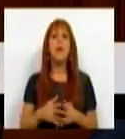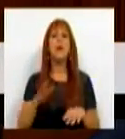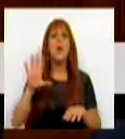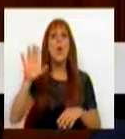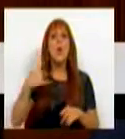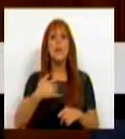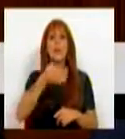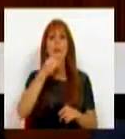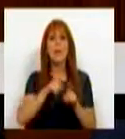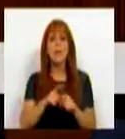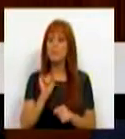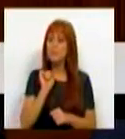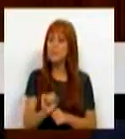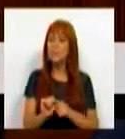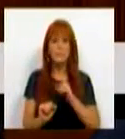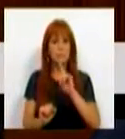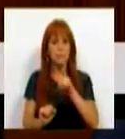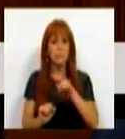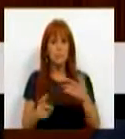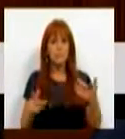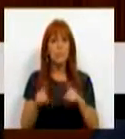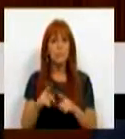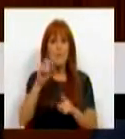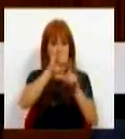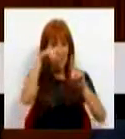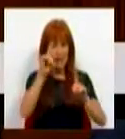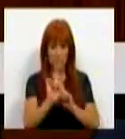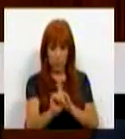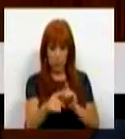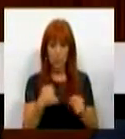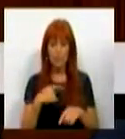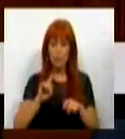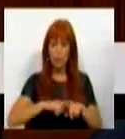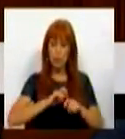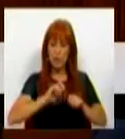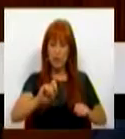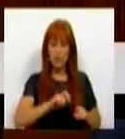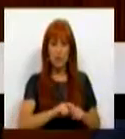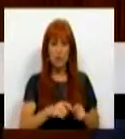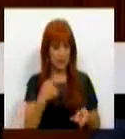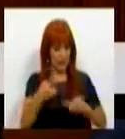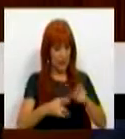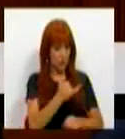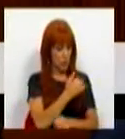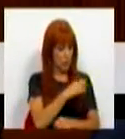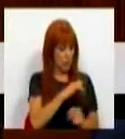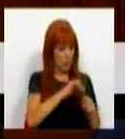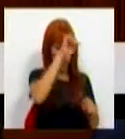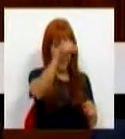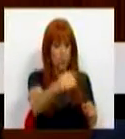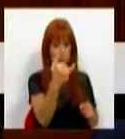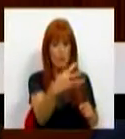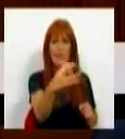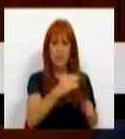Quando falamos em concreto do BANIF, no período em análise de 2008